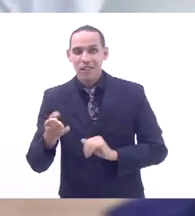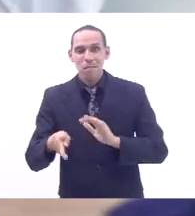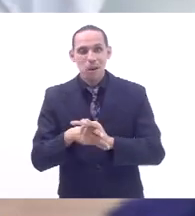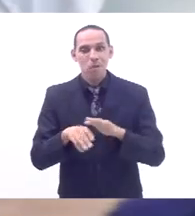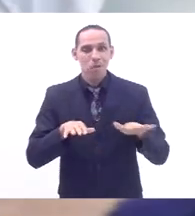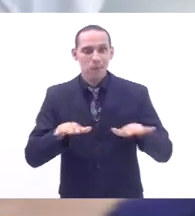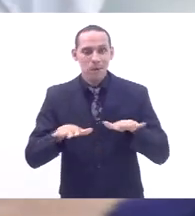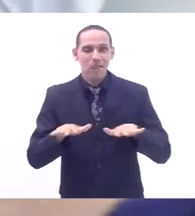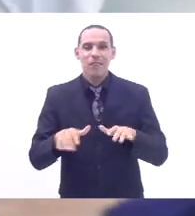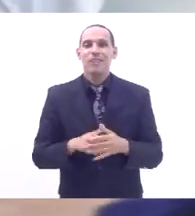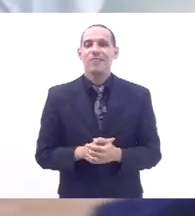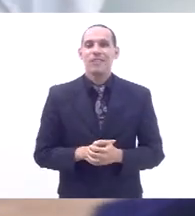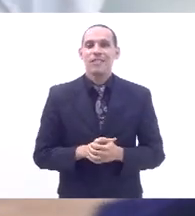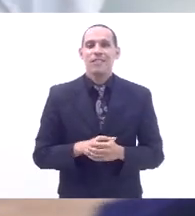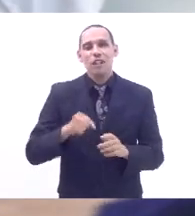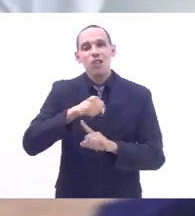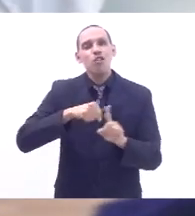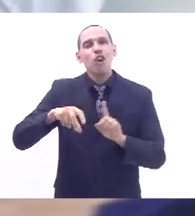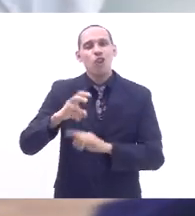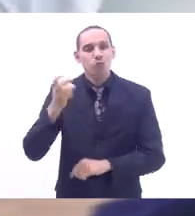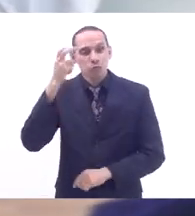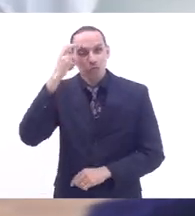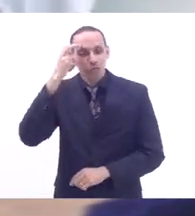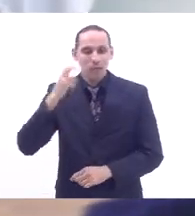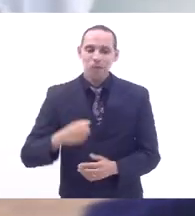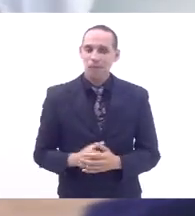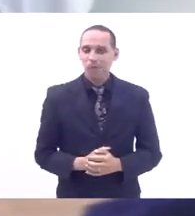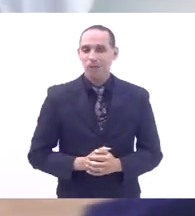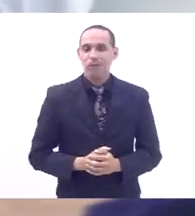né? Socioculturais.